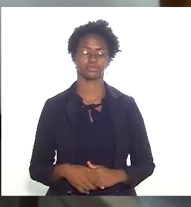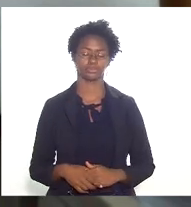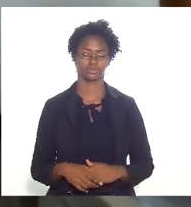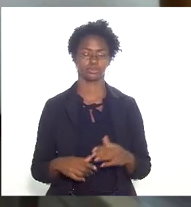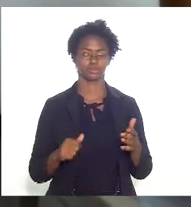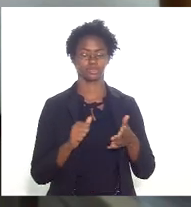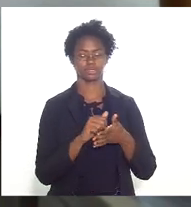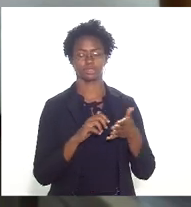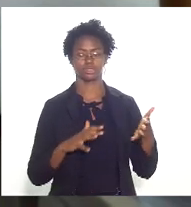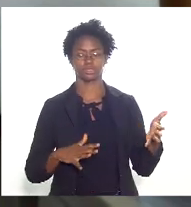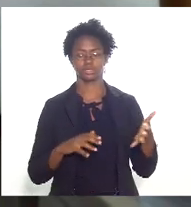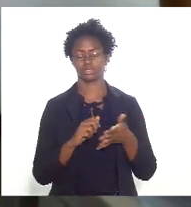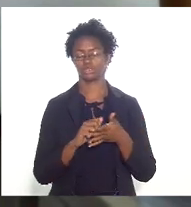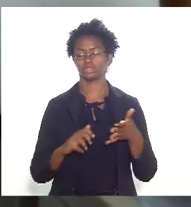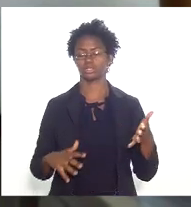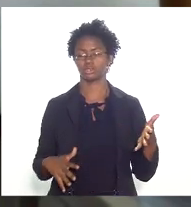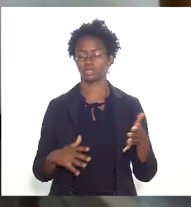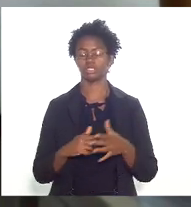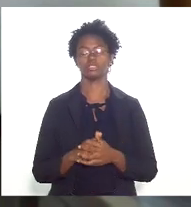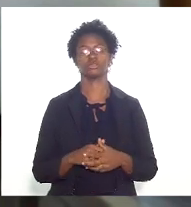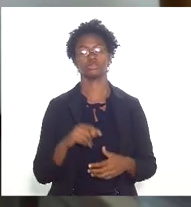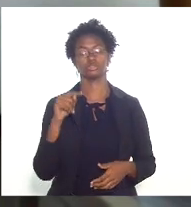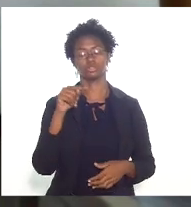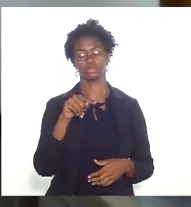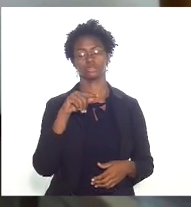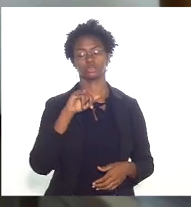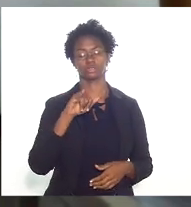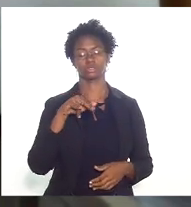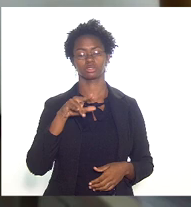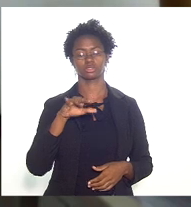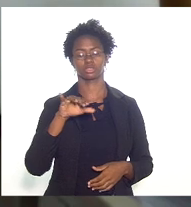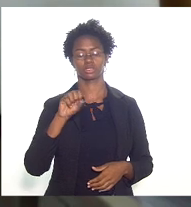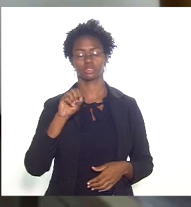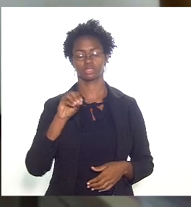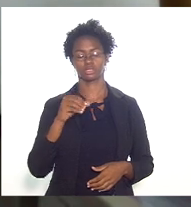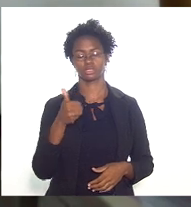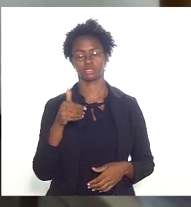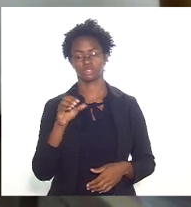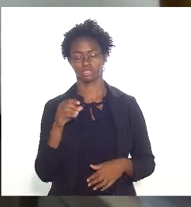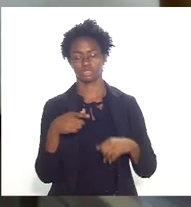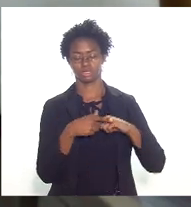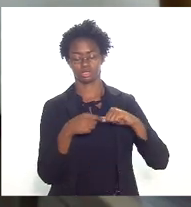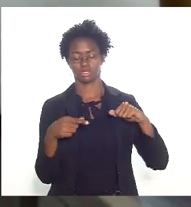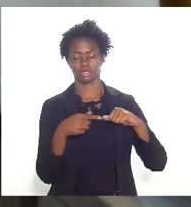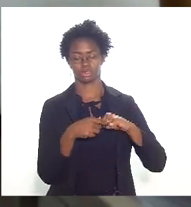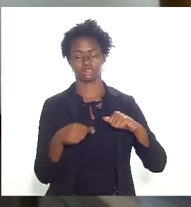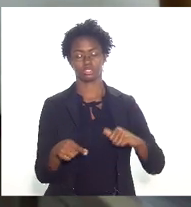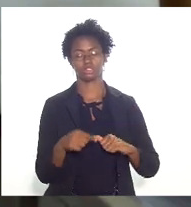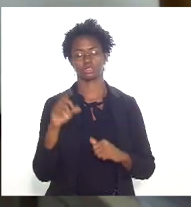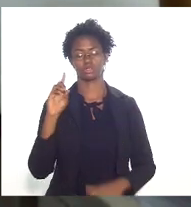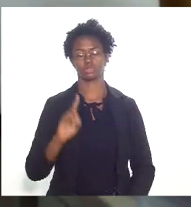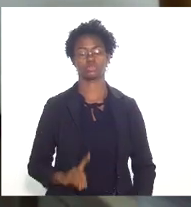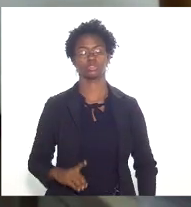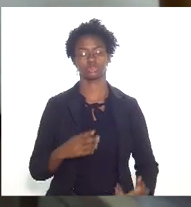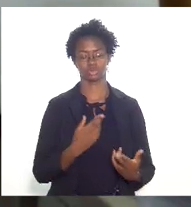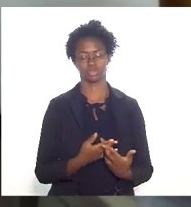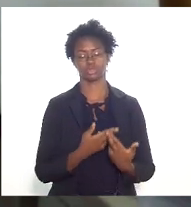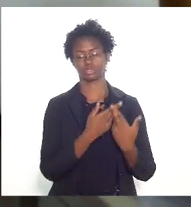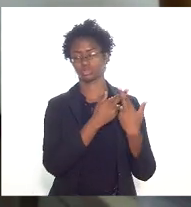atividades de que trata o inciso 10 deixar tio respeitará o direito dos responsáveis